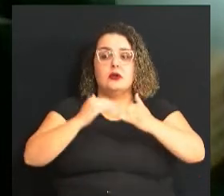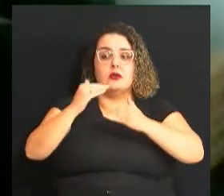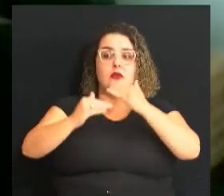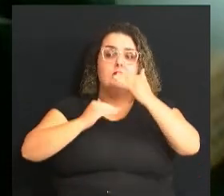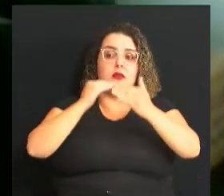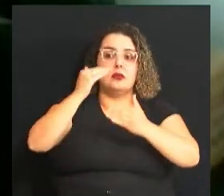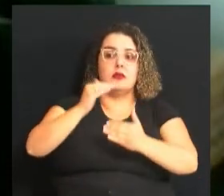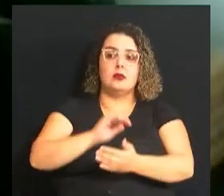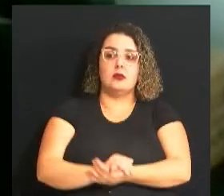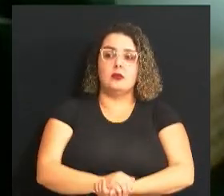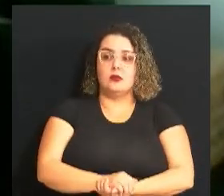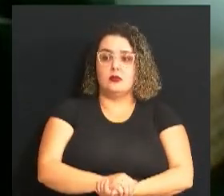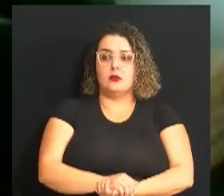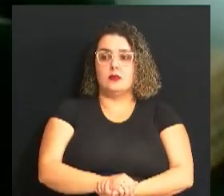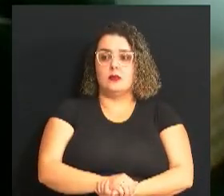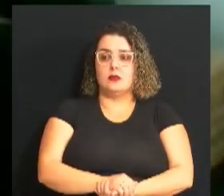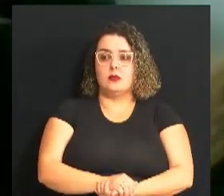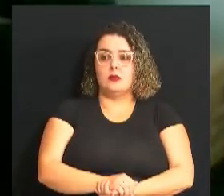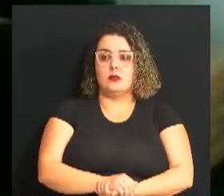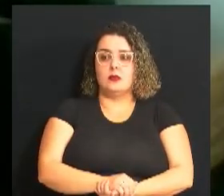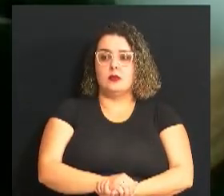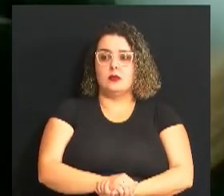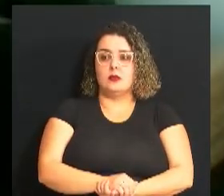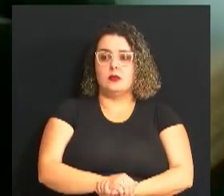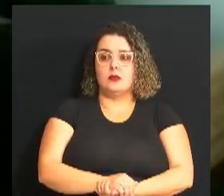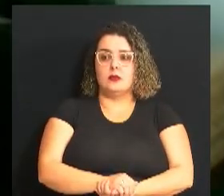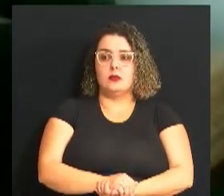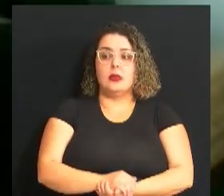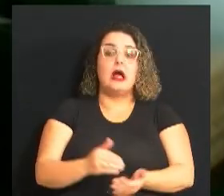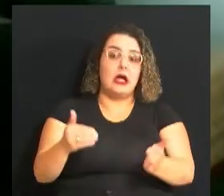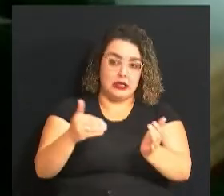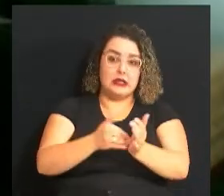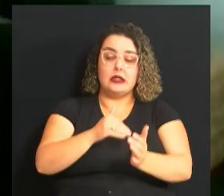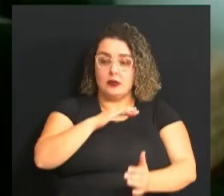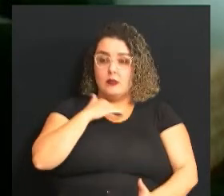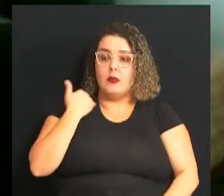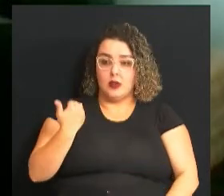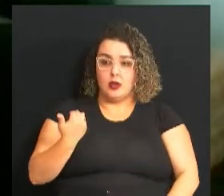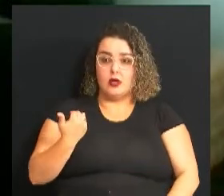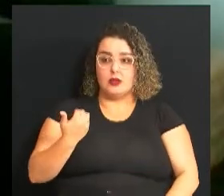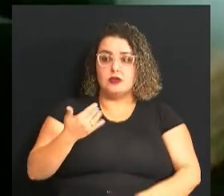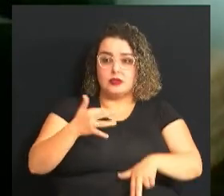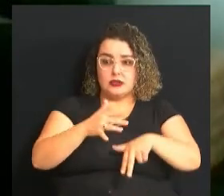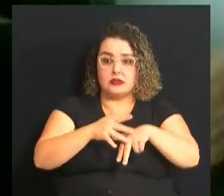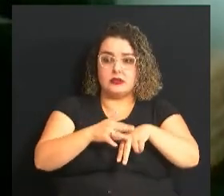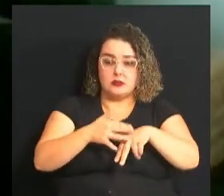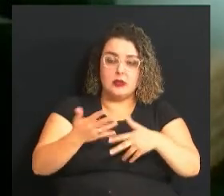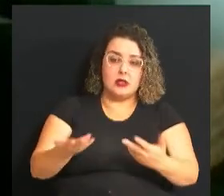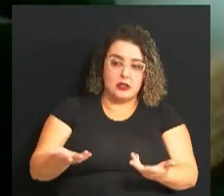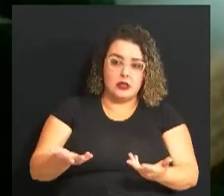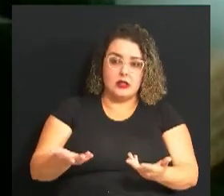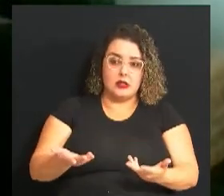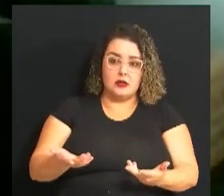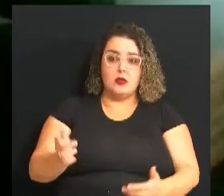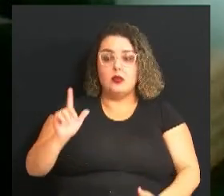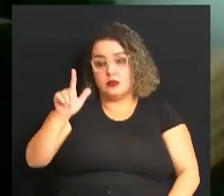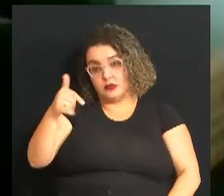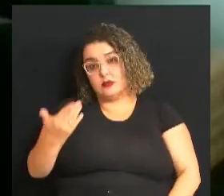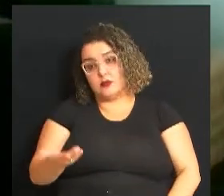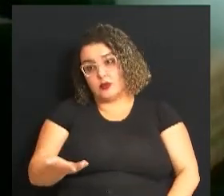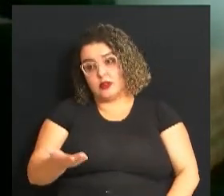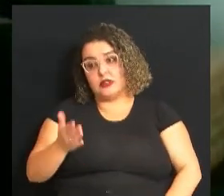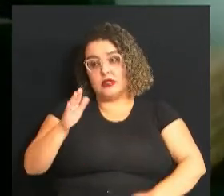até óbito nesses pacientes, ou, eventualmente, até necessidade